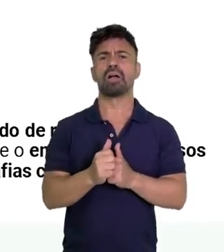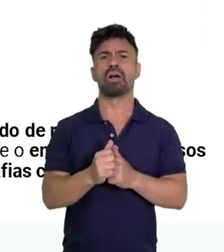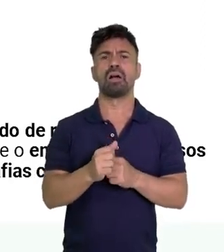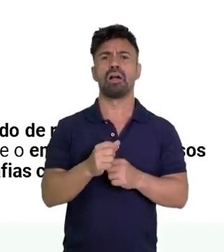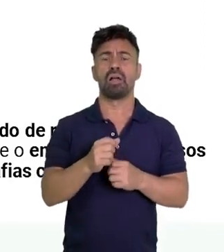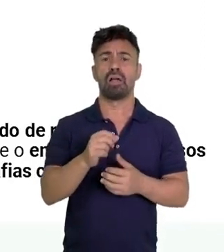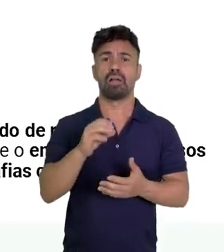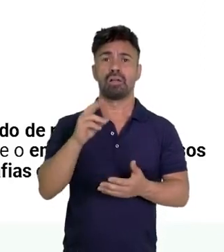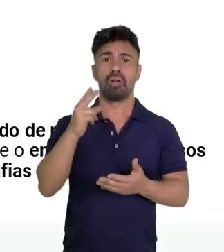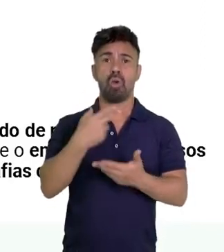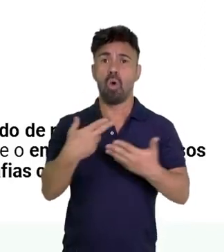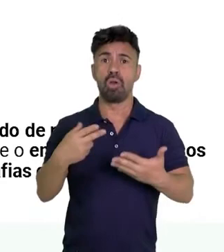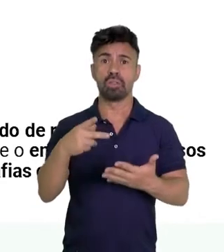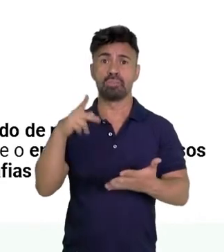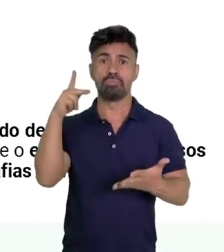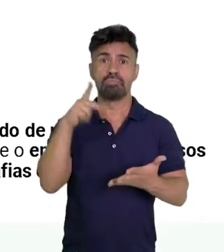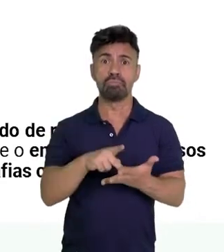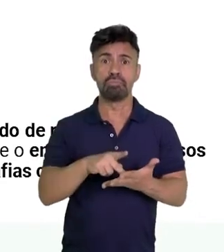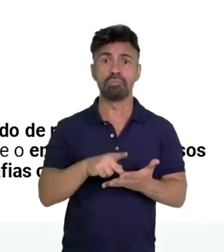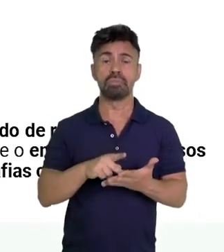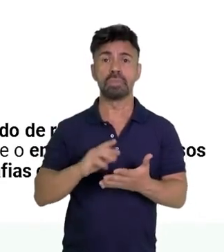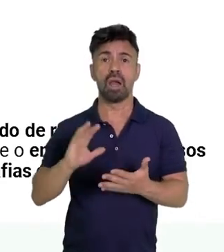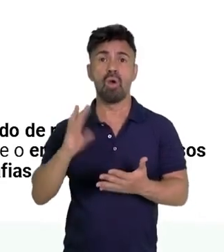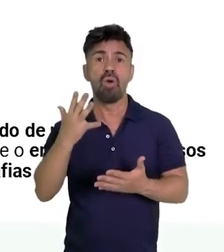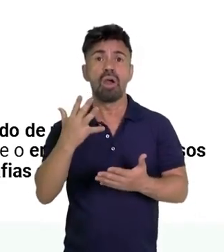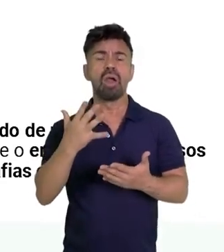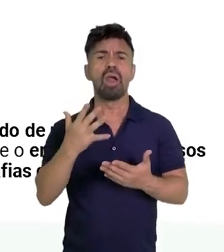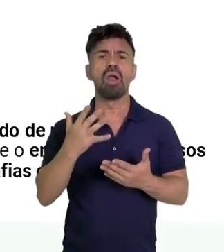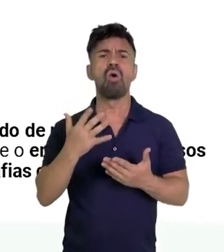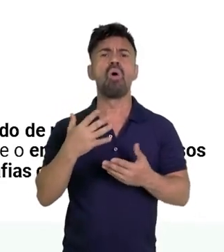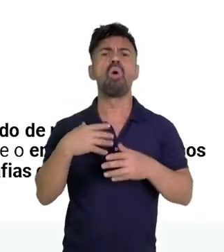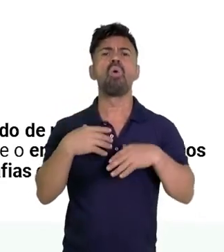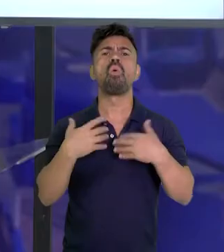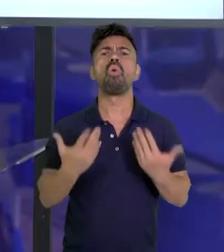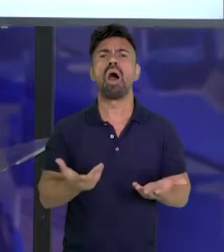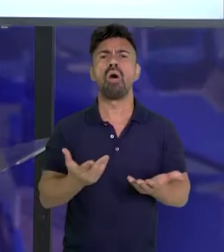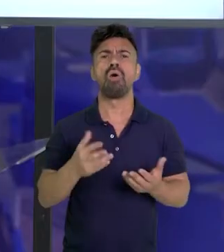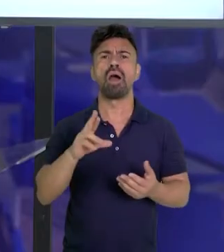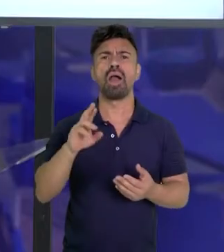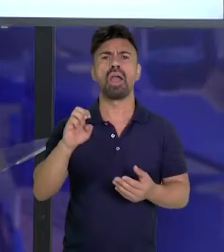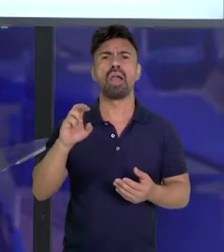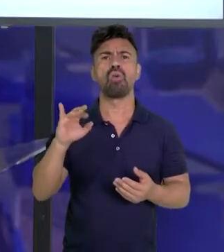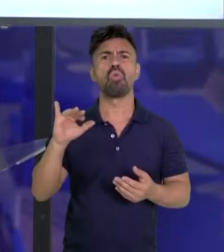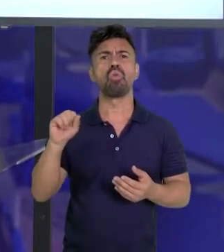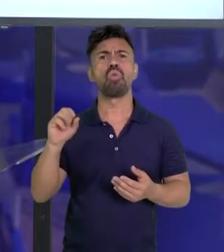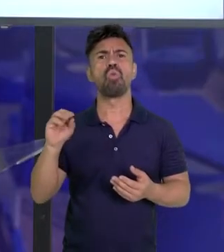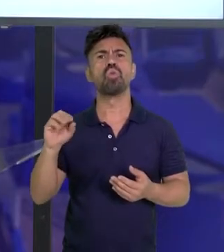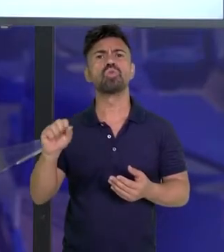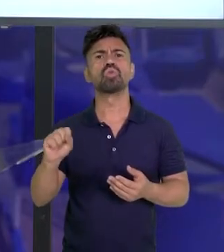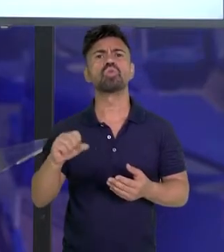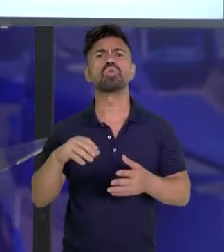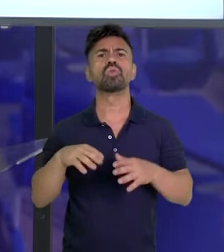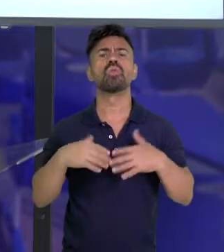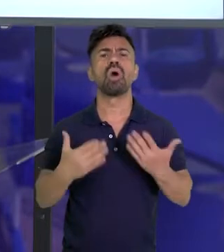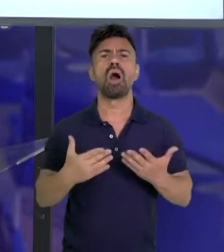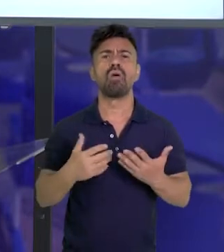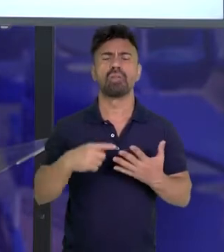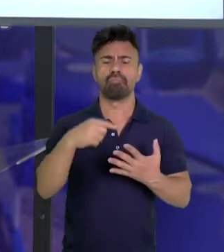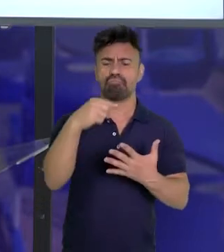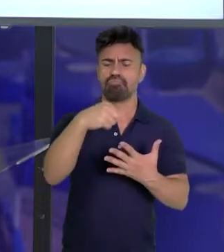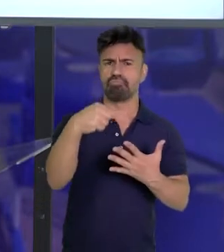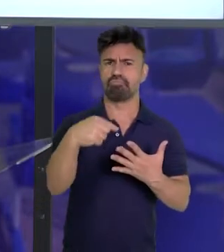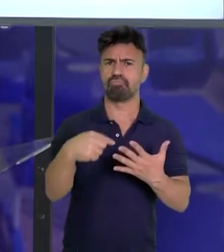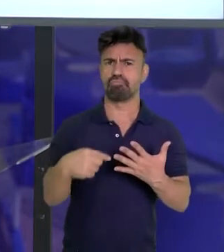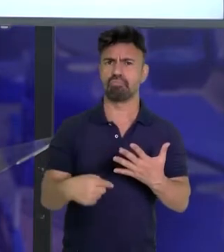abordagem do fato ou do assunto. E que tipo de recursos são esses, professor? Bom, eu tenho várias formas